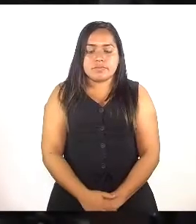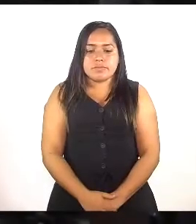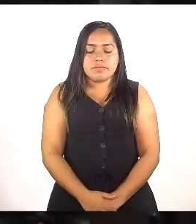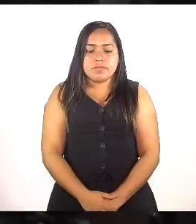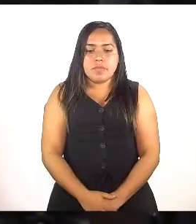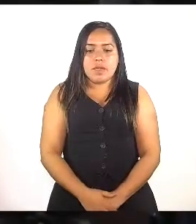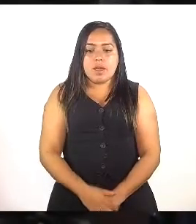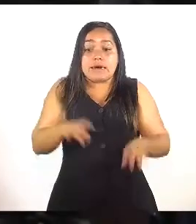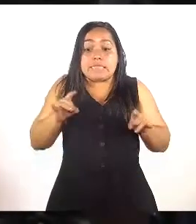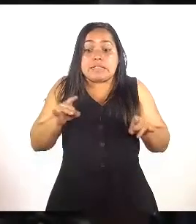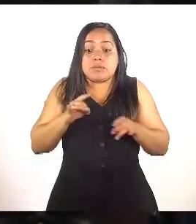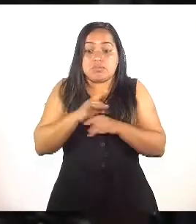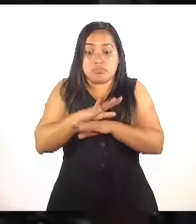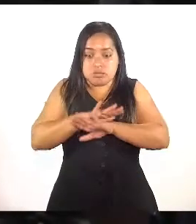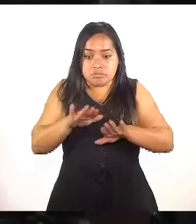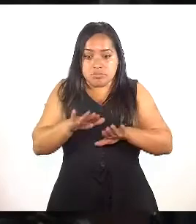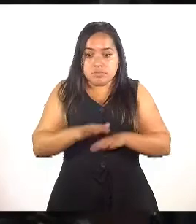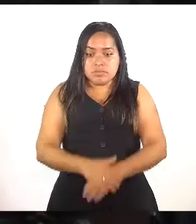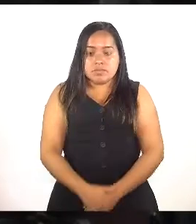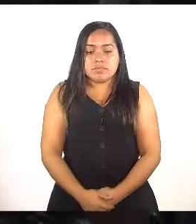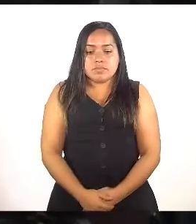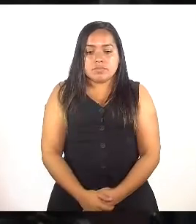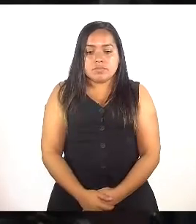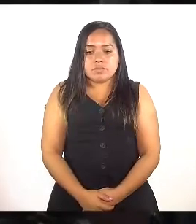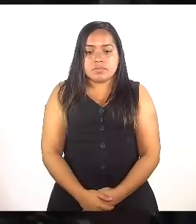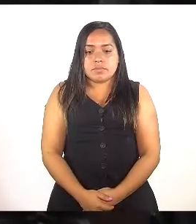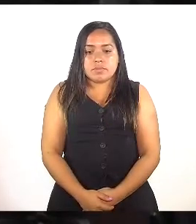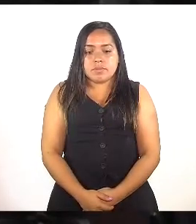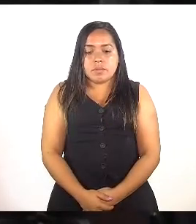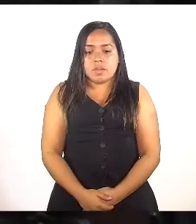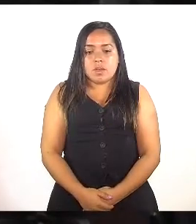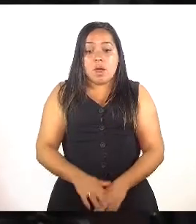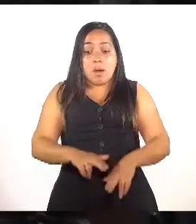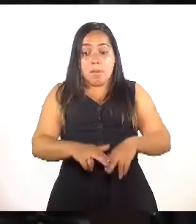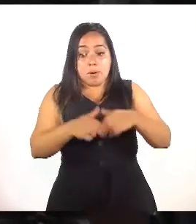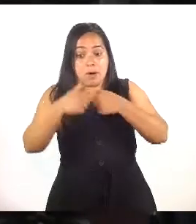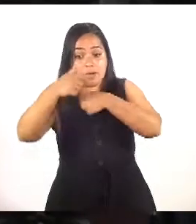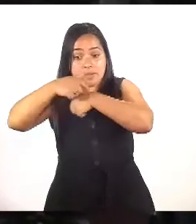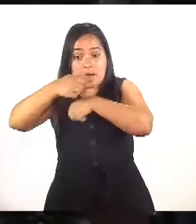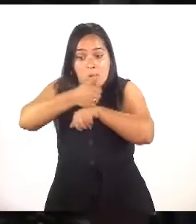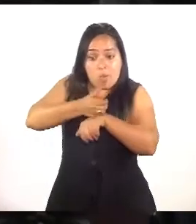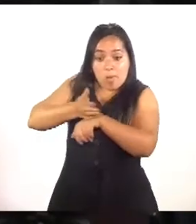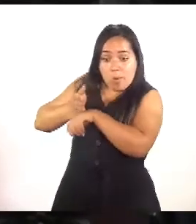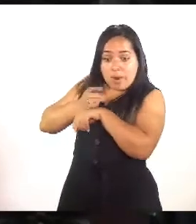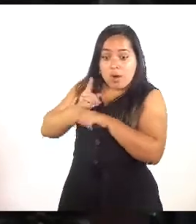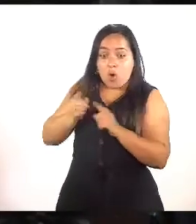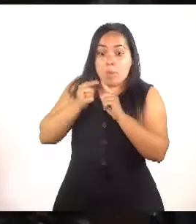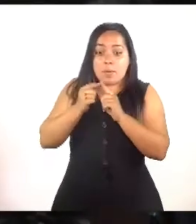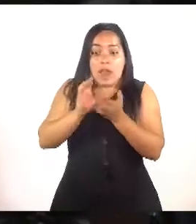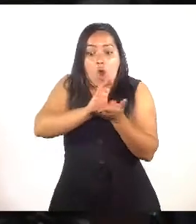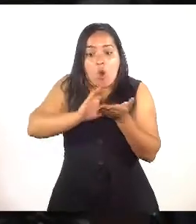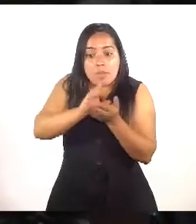Vamos, em sequência, em função até do avançar da hora e da Comissão de Orçamento,